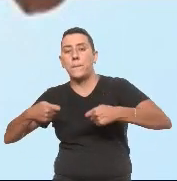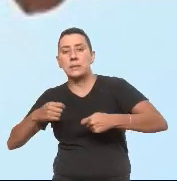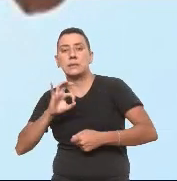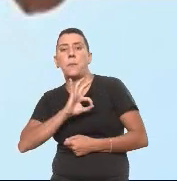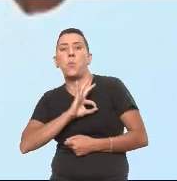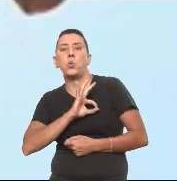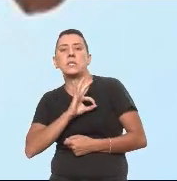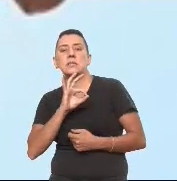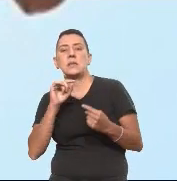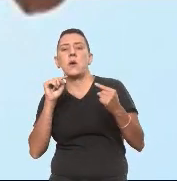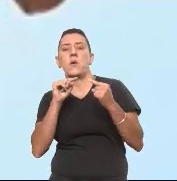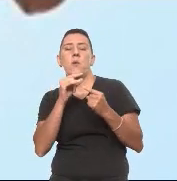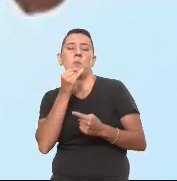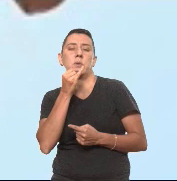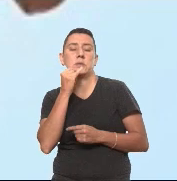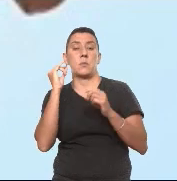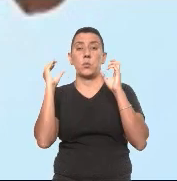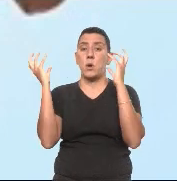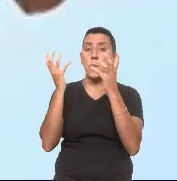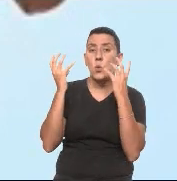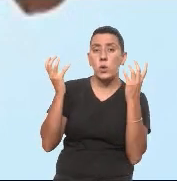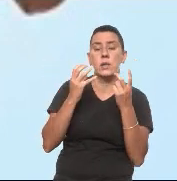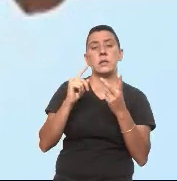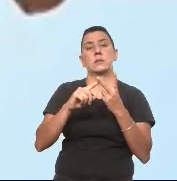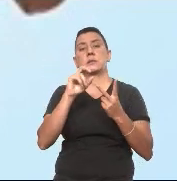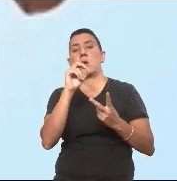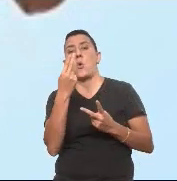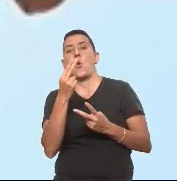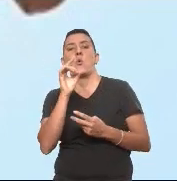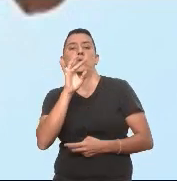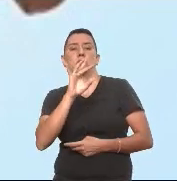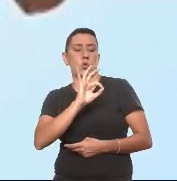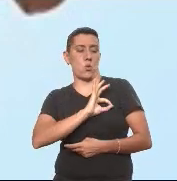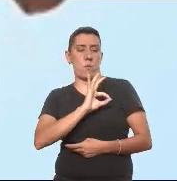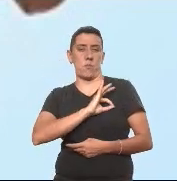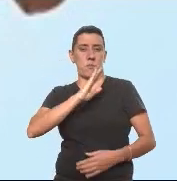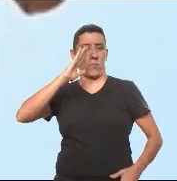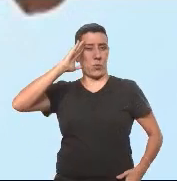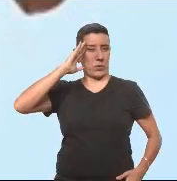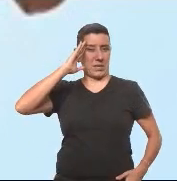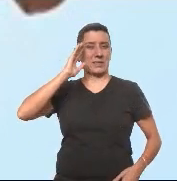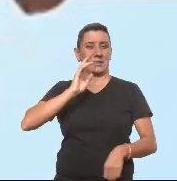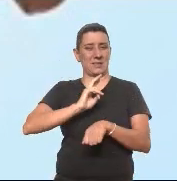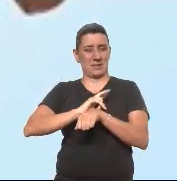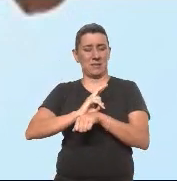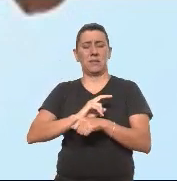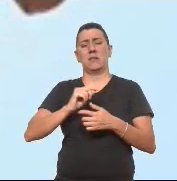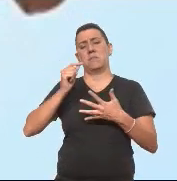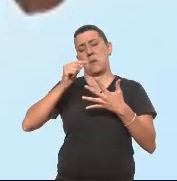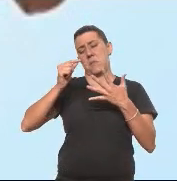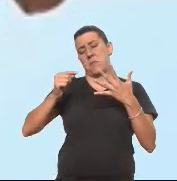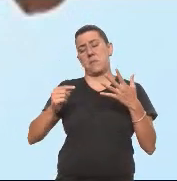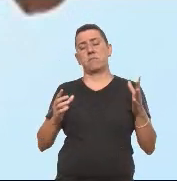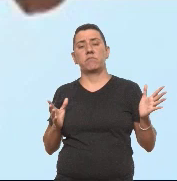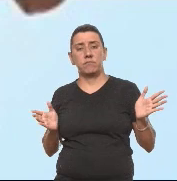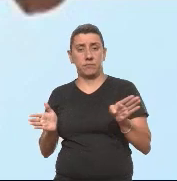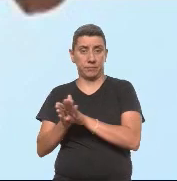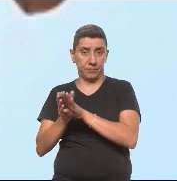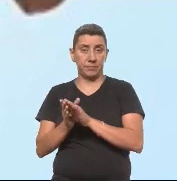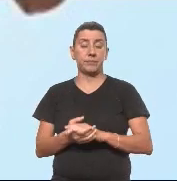policial eu mando se eu mando uma ambulância o seu mando apenas um agente de trânsito e assim por diante Então